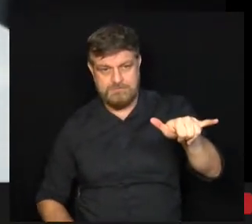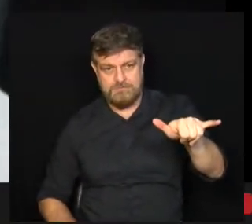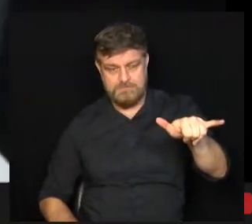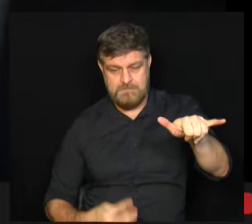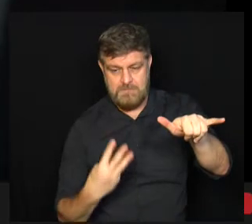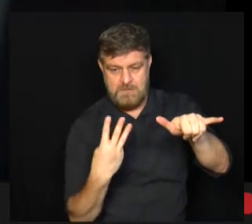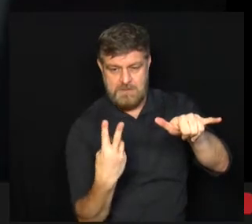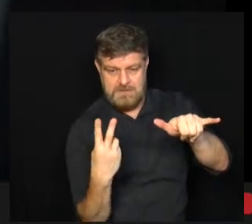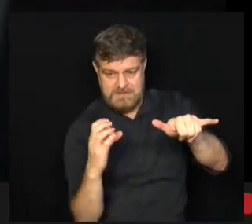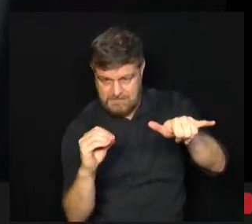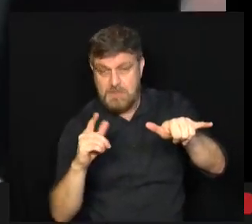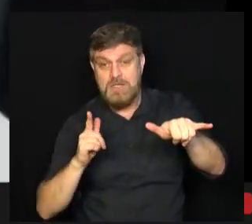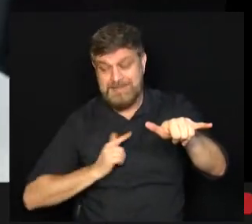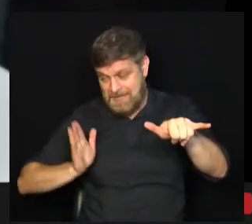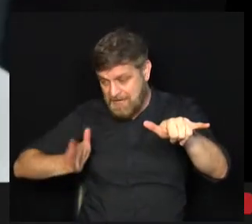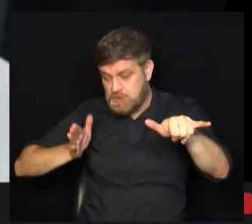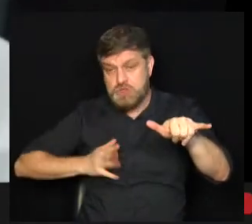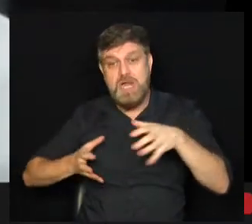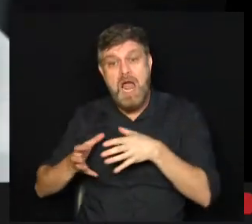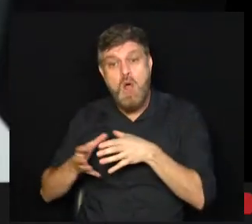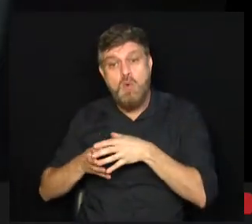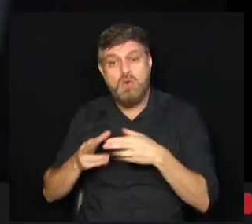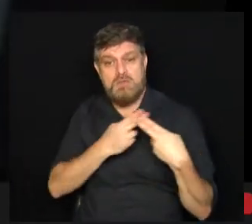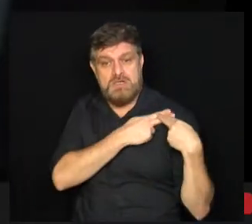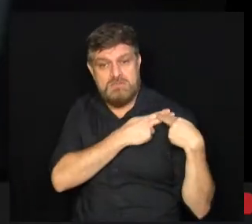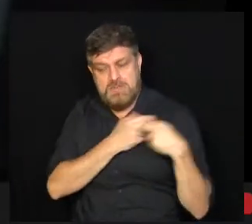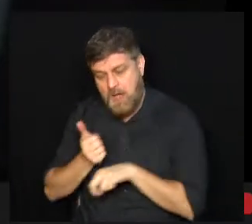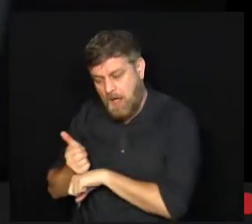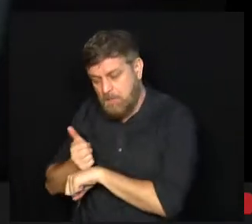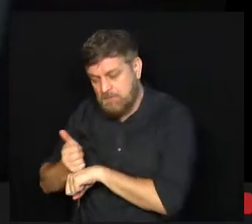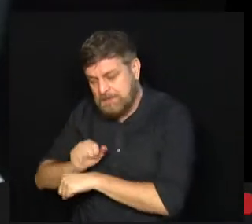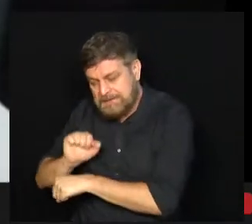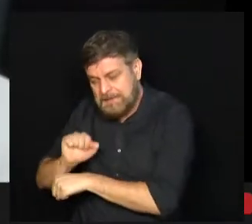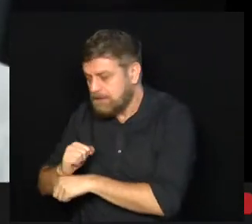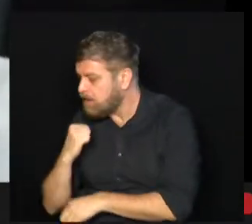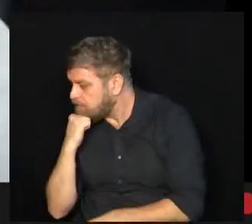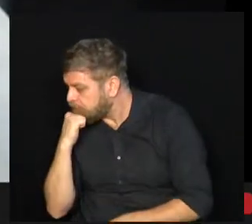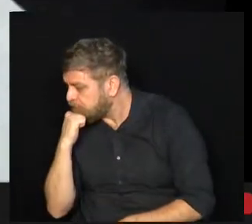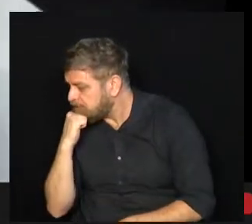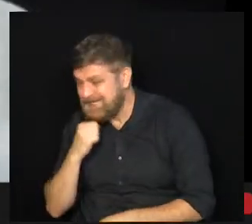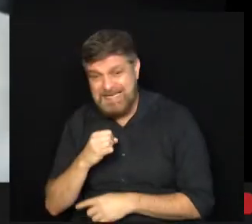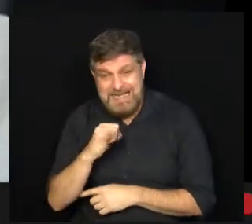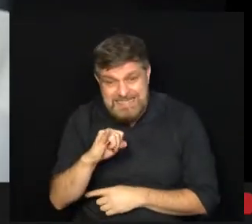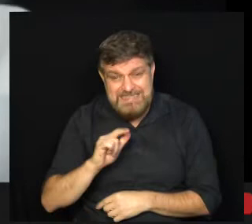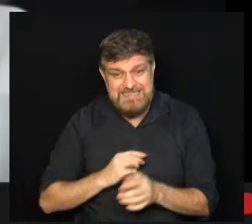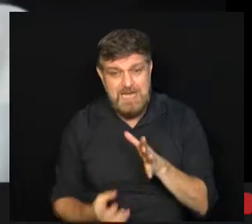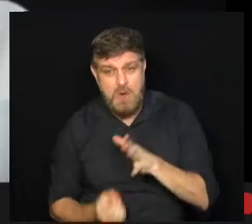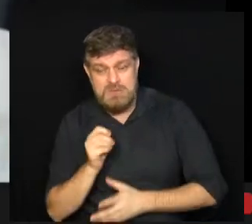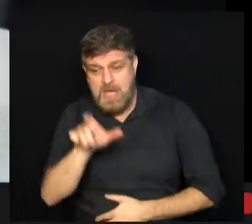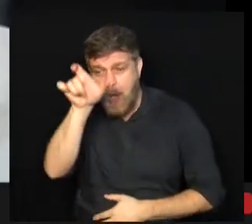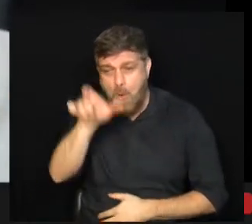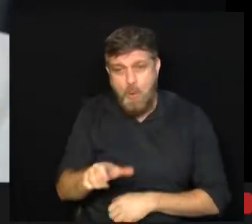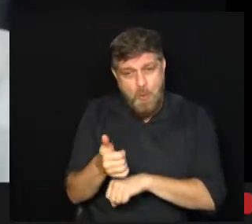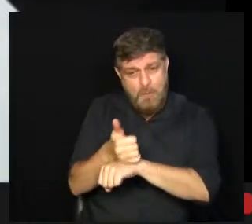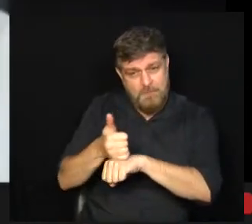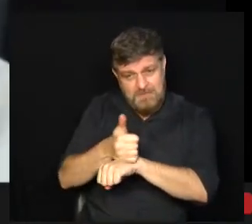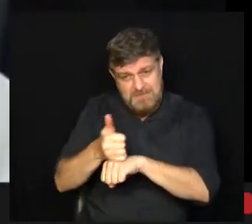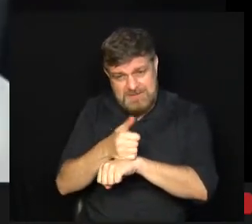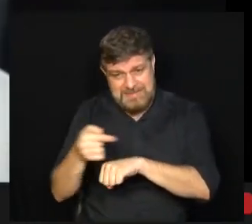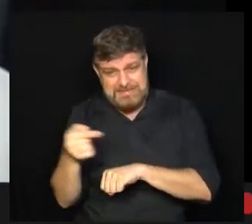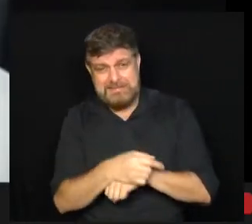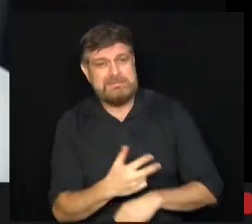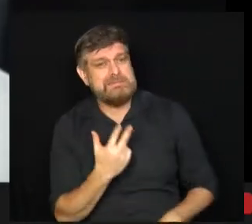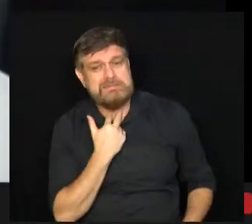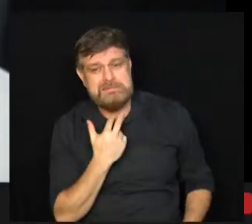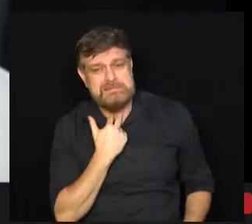Airbus 330, um Embraer 195. Se um desses comissários ou pilotos não